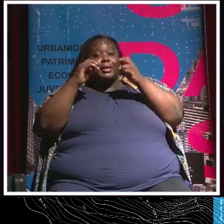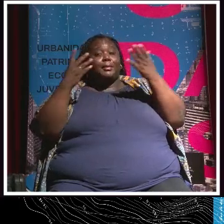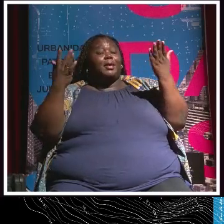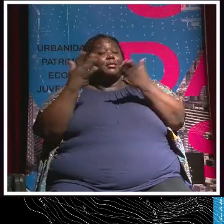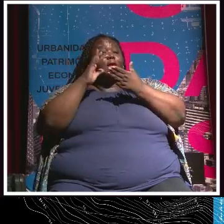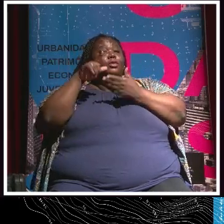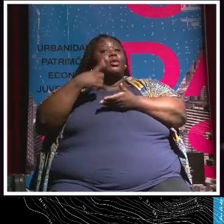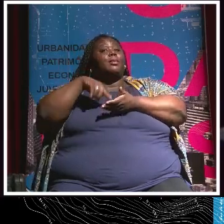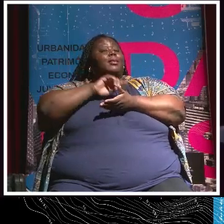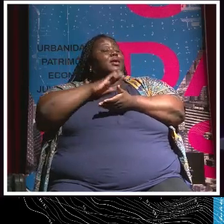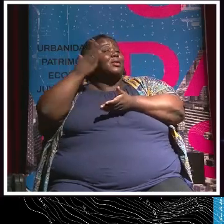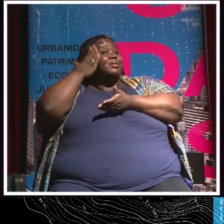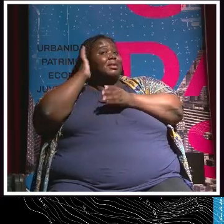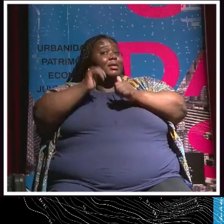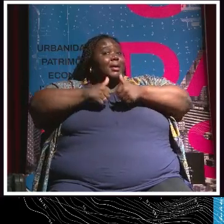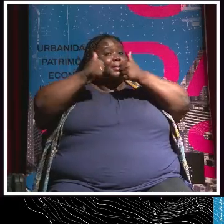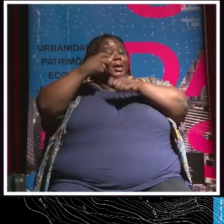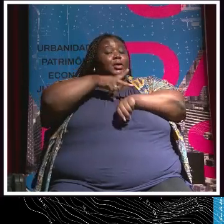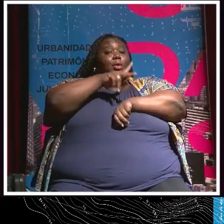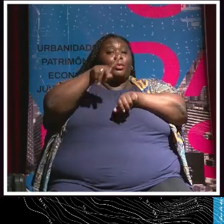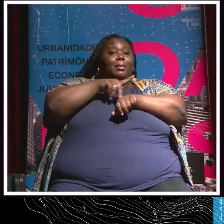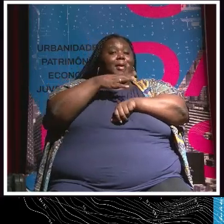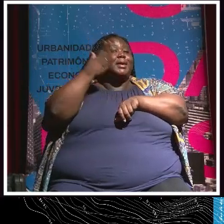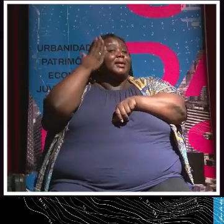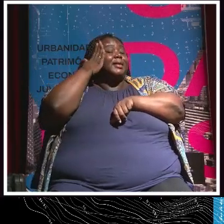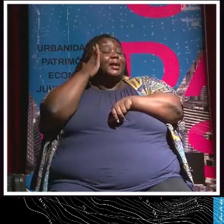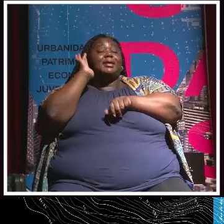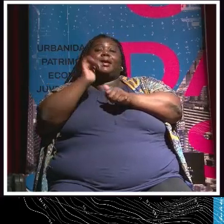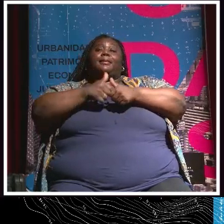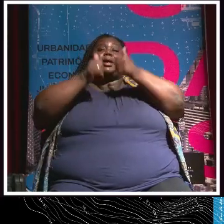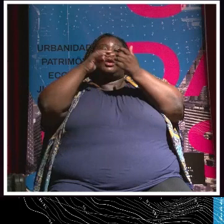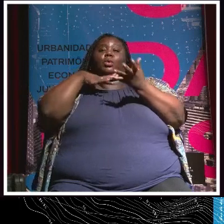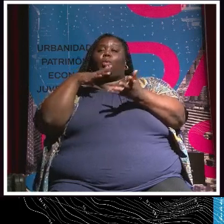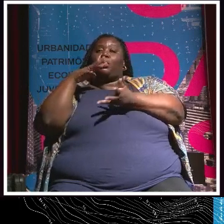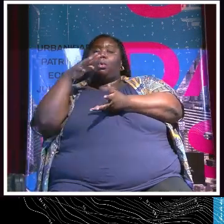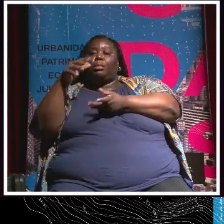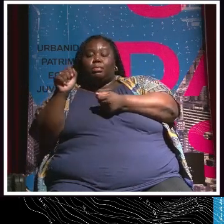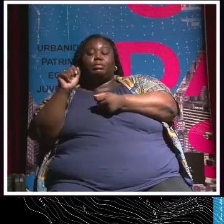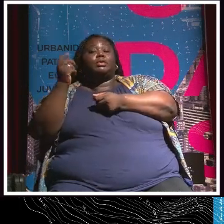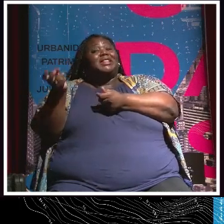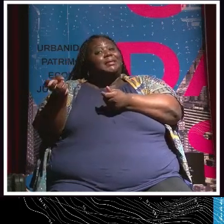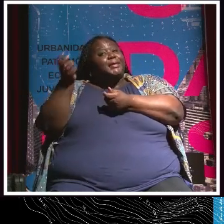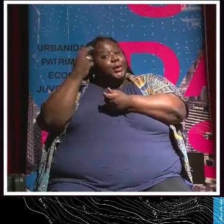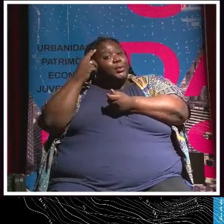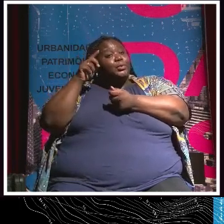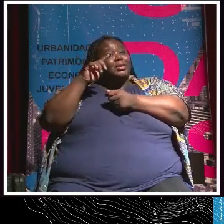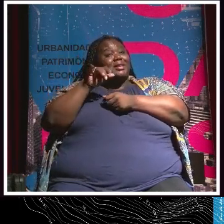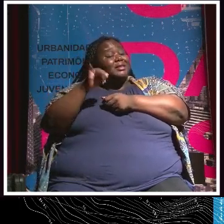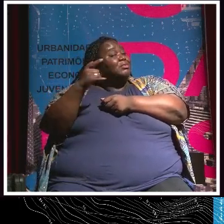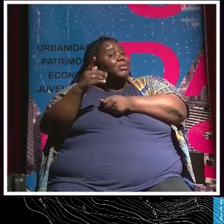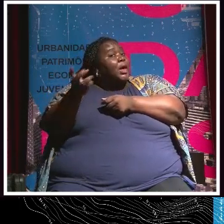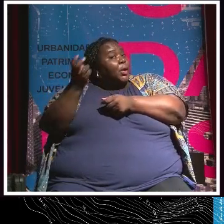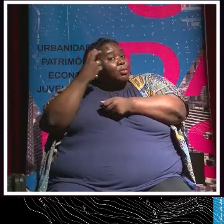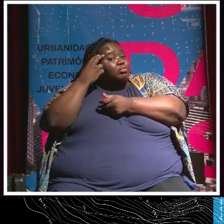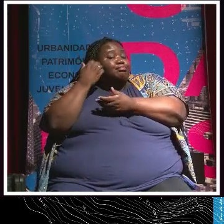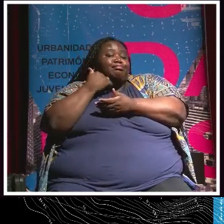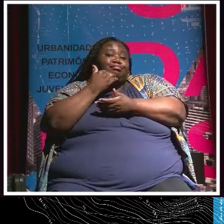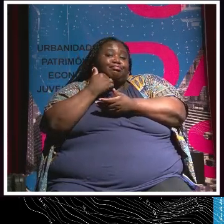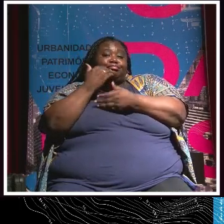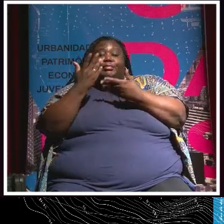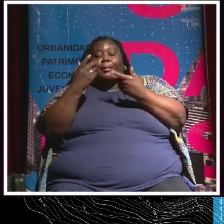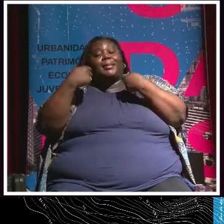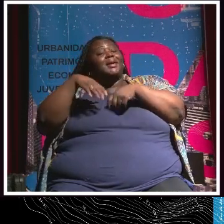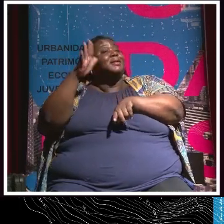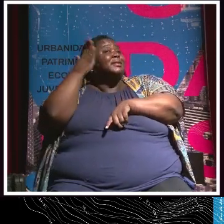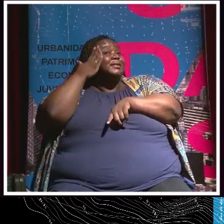para a gente entender melhor o nosso país, para a gente entender melhor o mundo, né? E pela cultura, se não passar pela cultura, não tem jeito de entender, não,